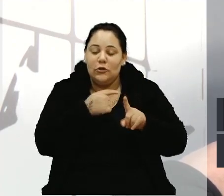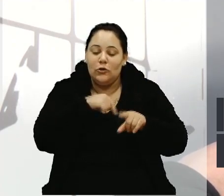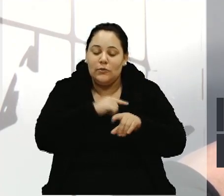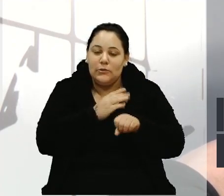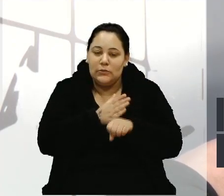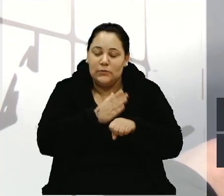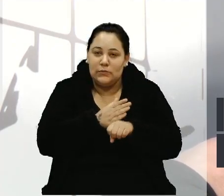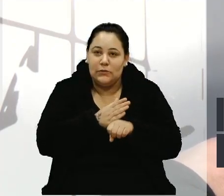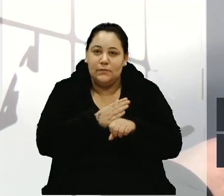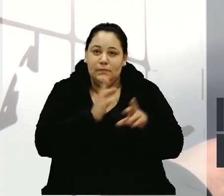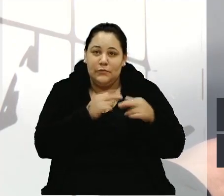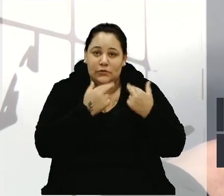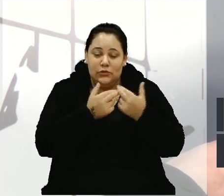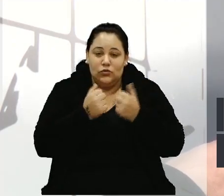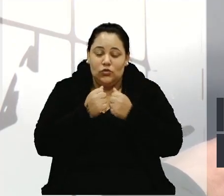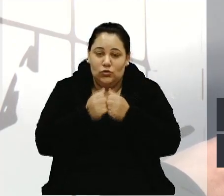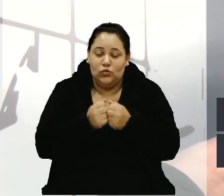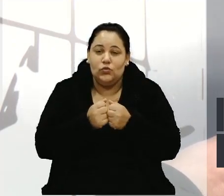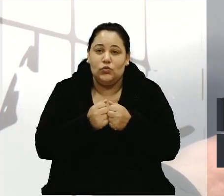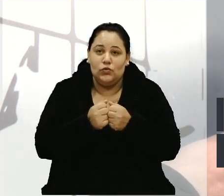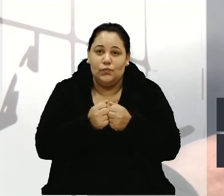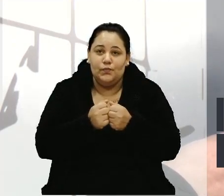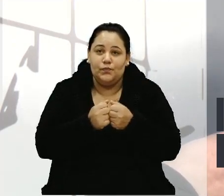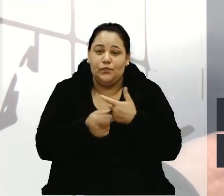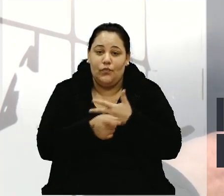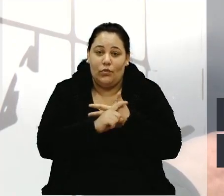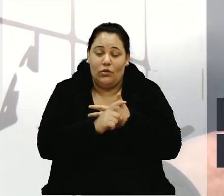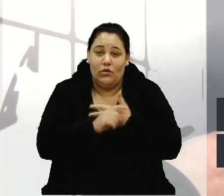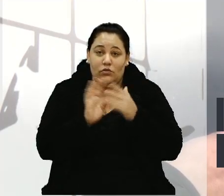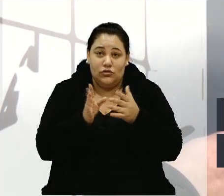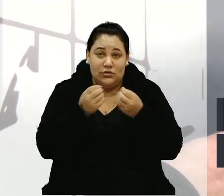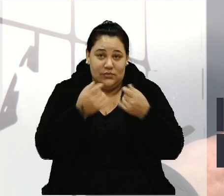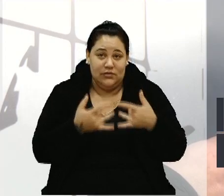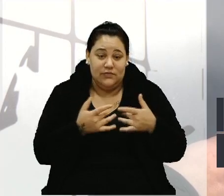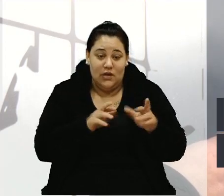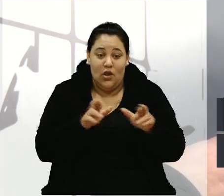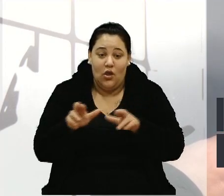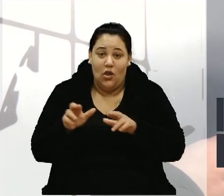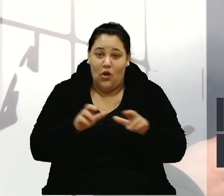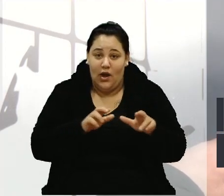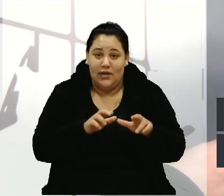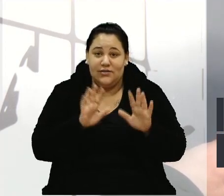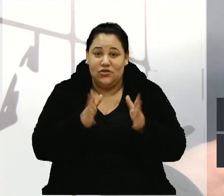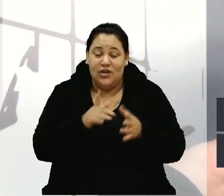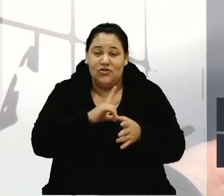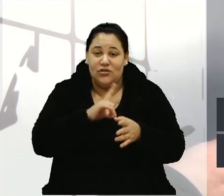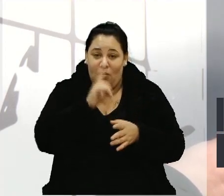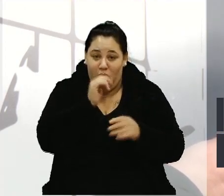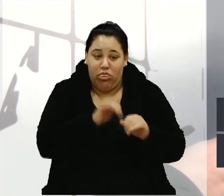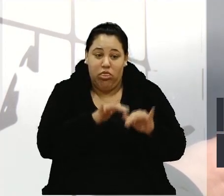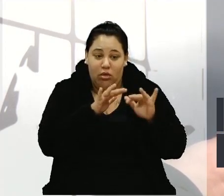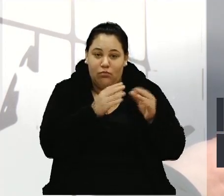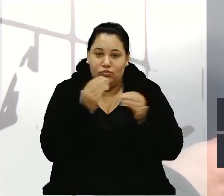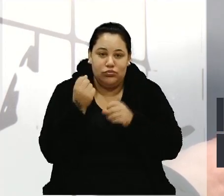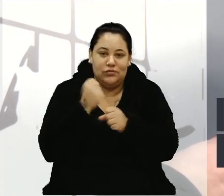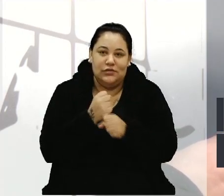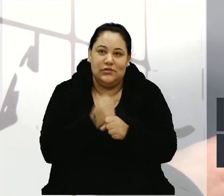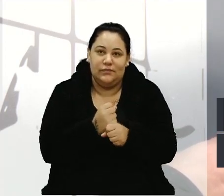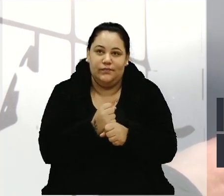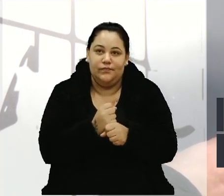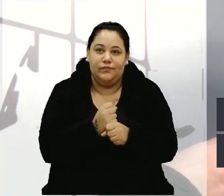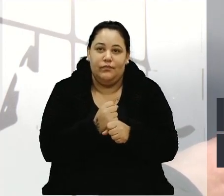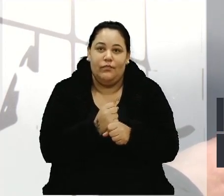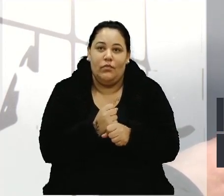executivo e a gente já pontuava locais eh que estavam em alagamentos há muitos anos e esses locais